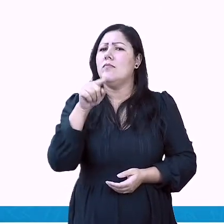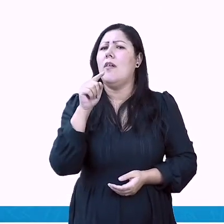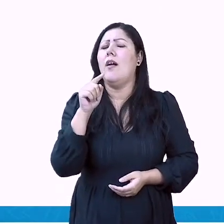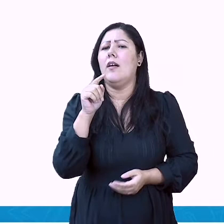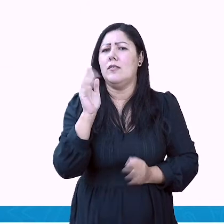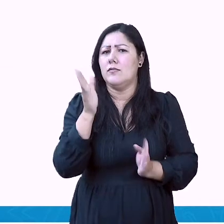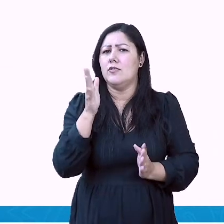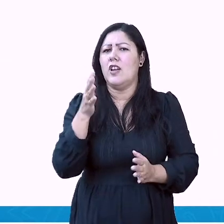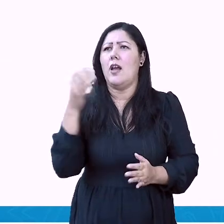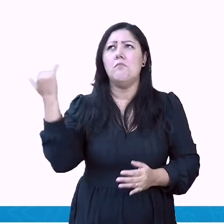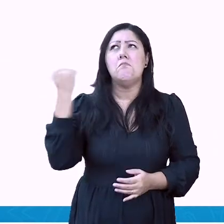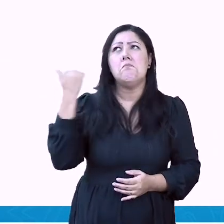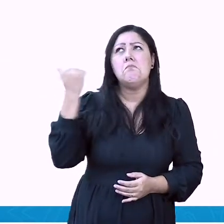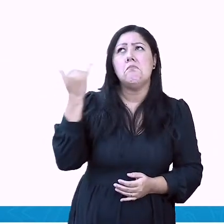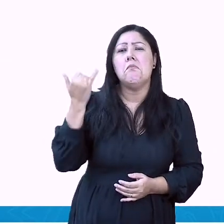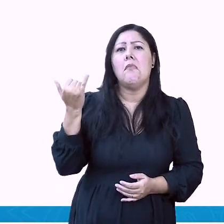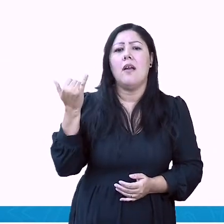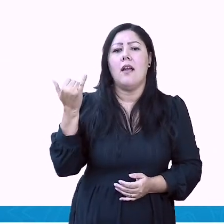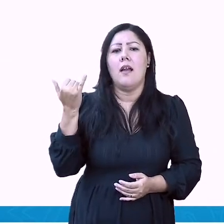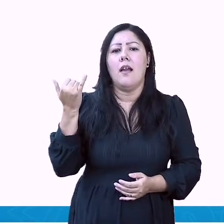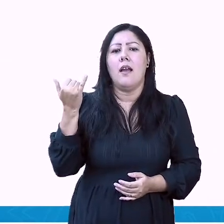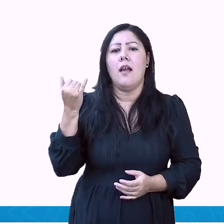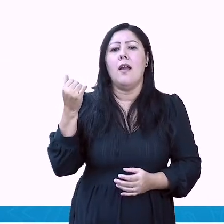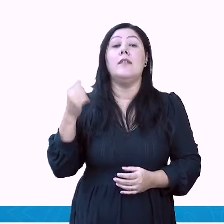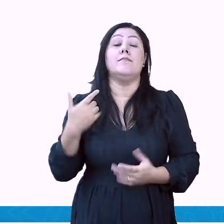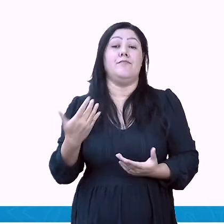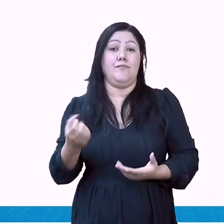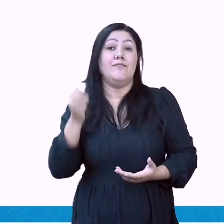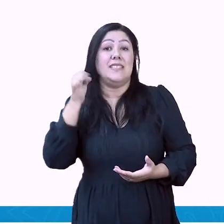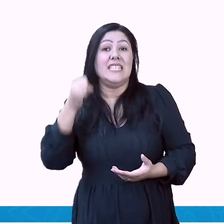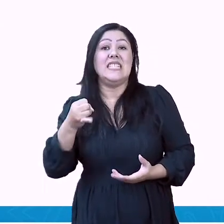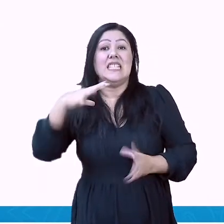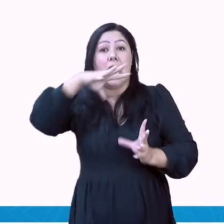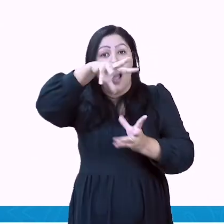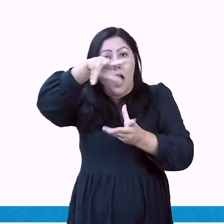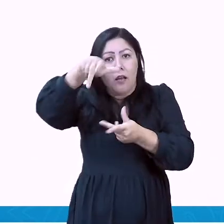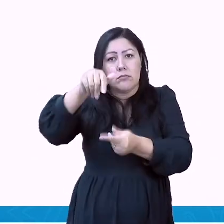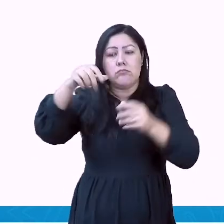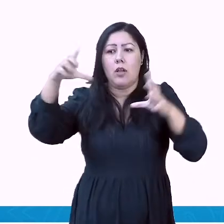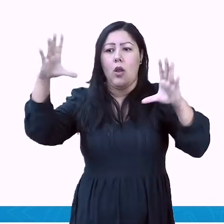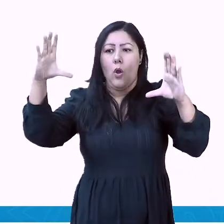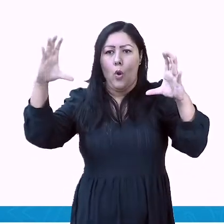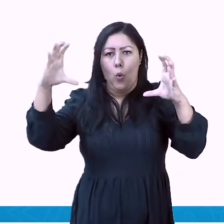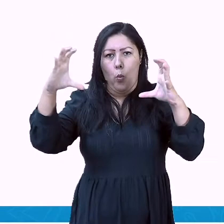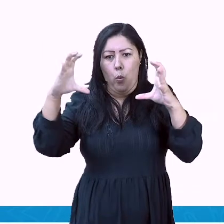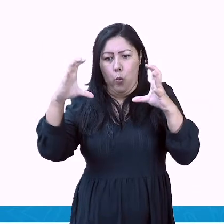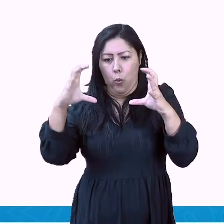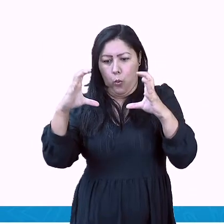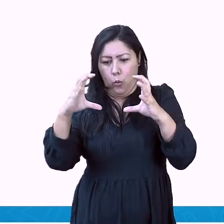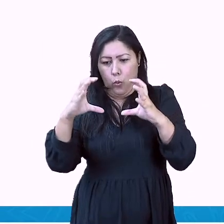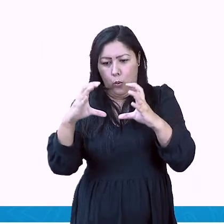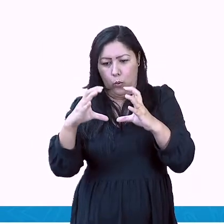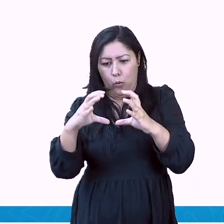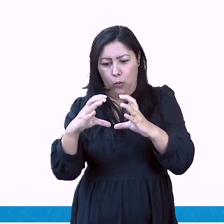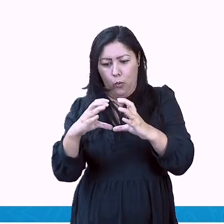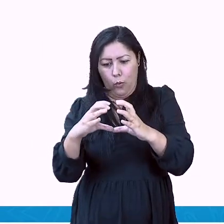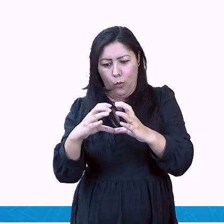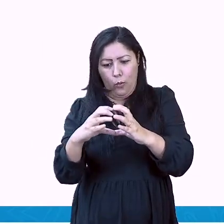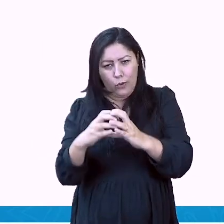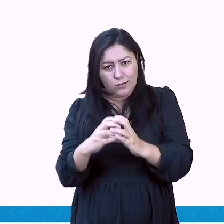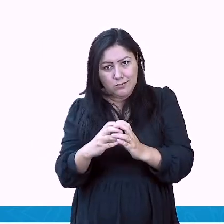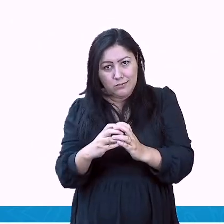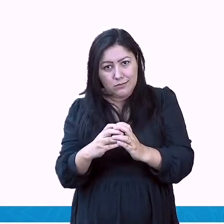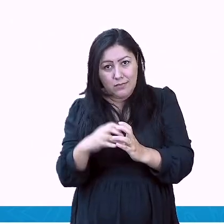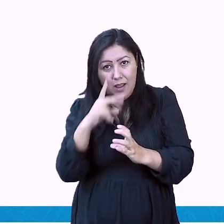falar, mas se conseguíssemos reduzir o planeta Terra para o tamanho de uma